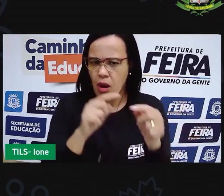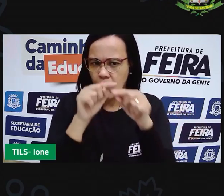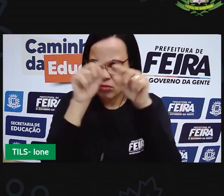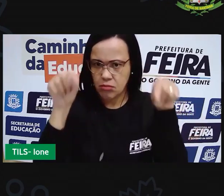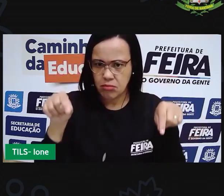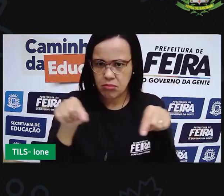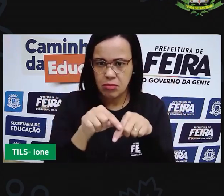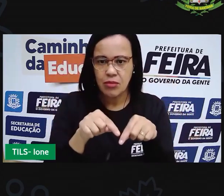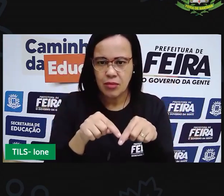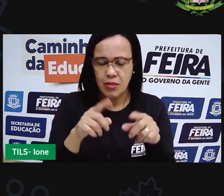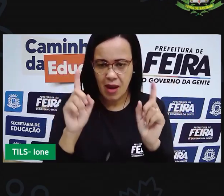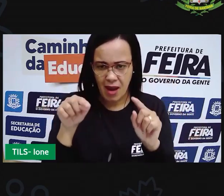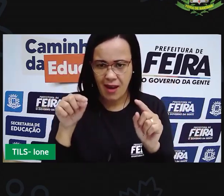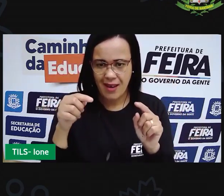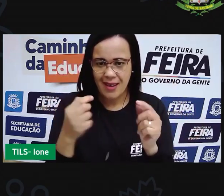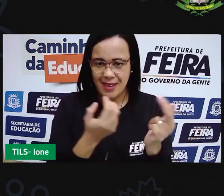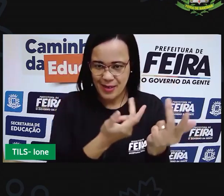4 lados,